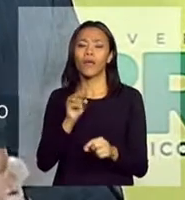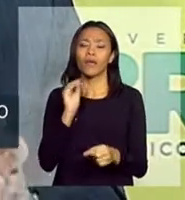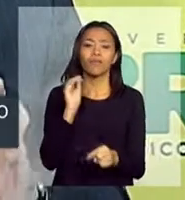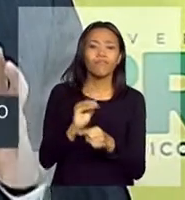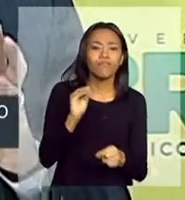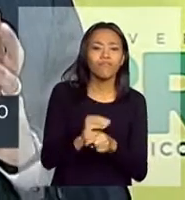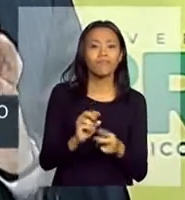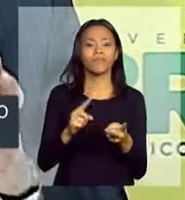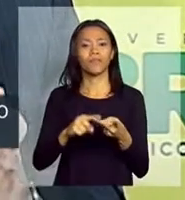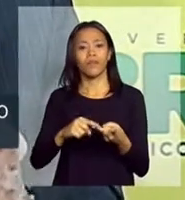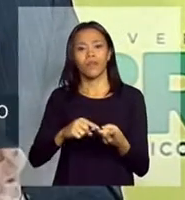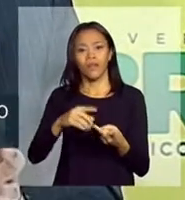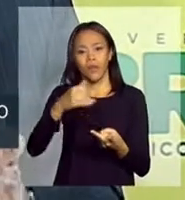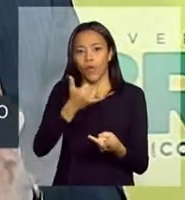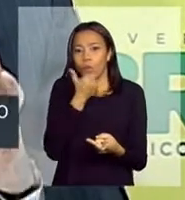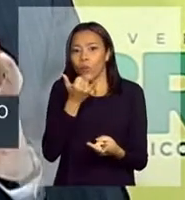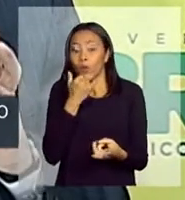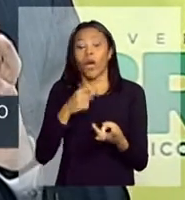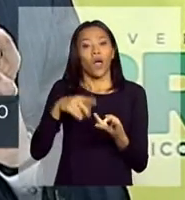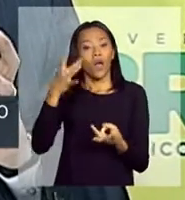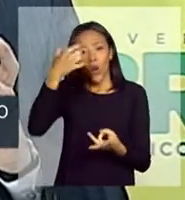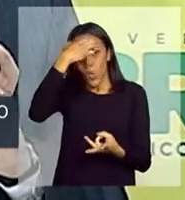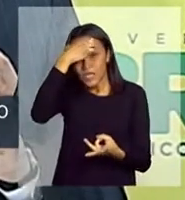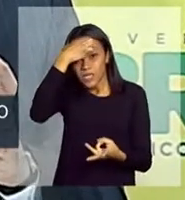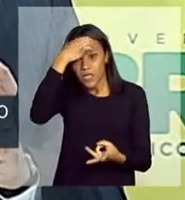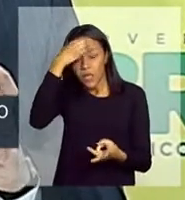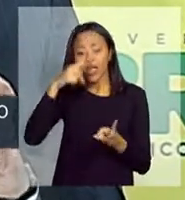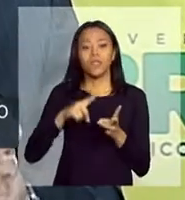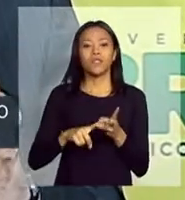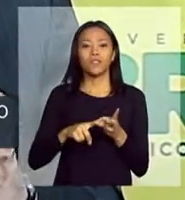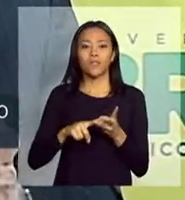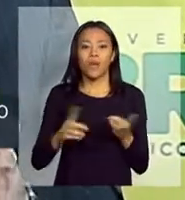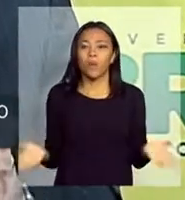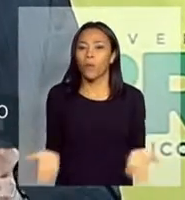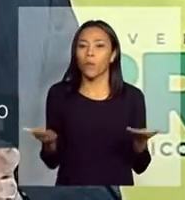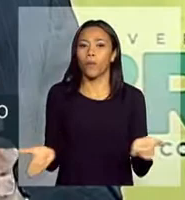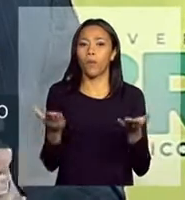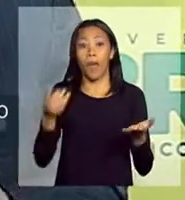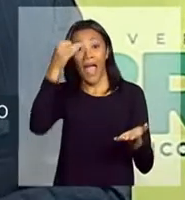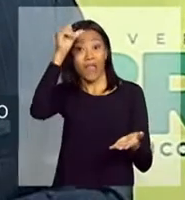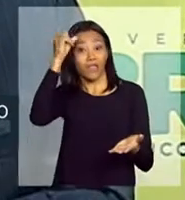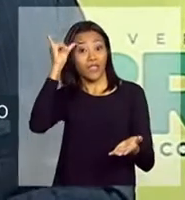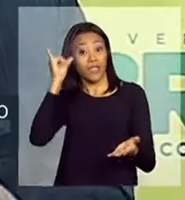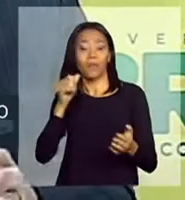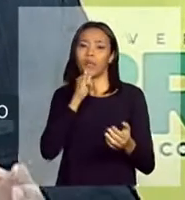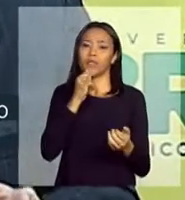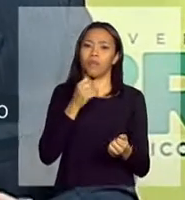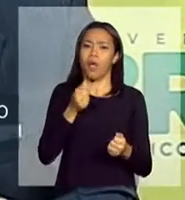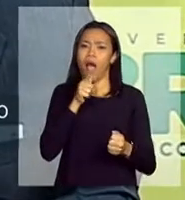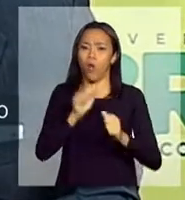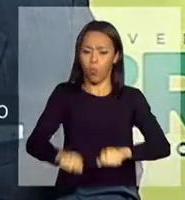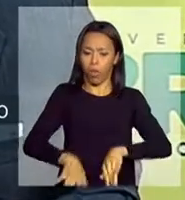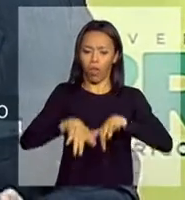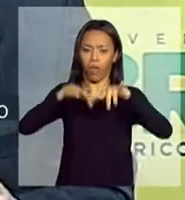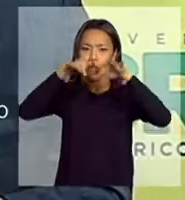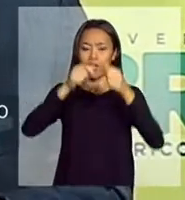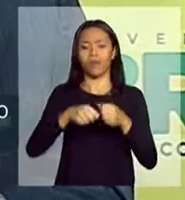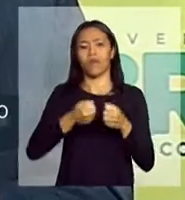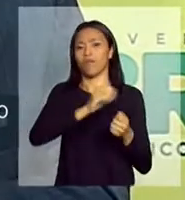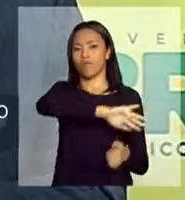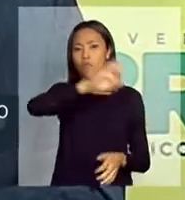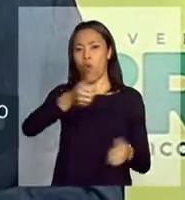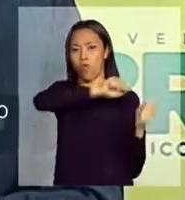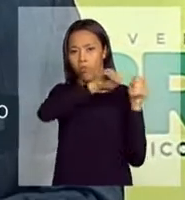a consciência mobilização e para os desastres naturais enchentes deslizamento de